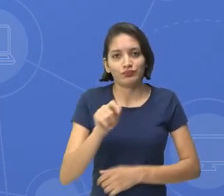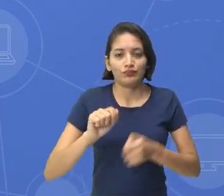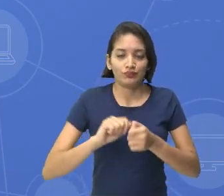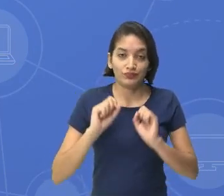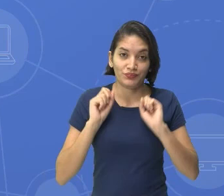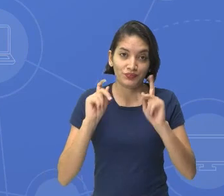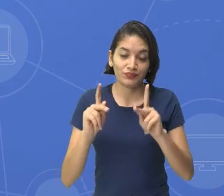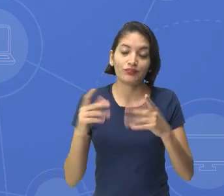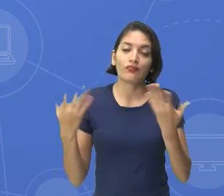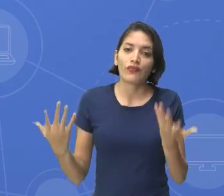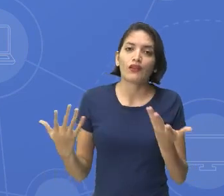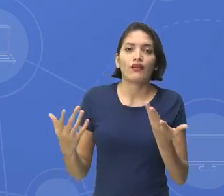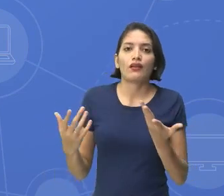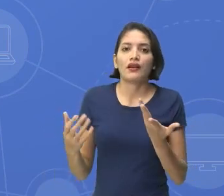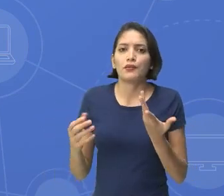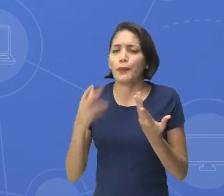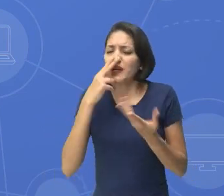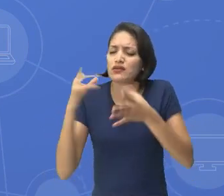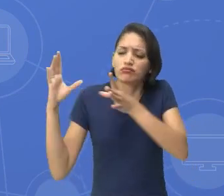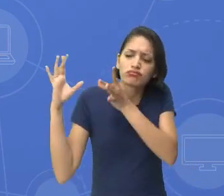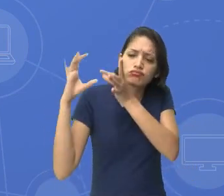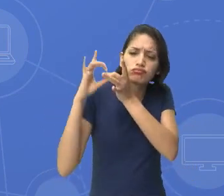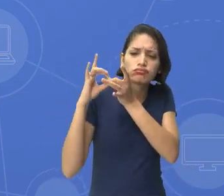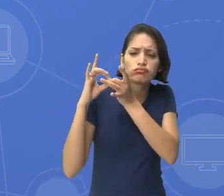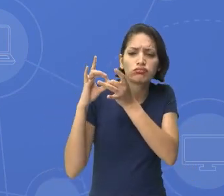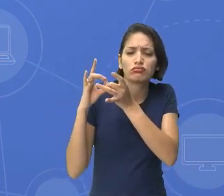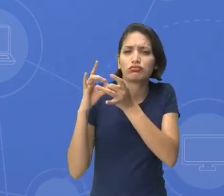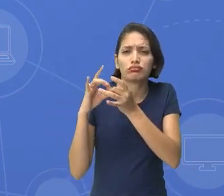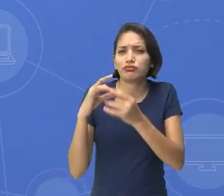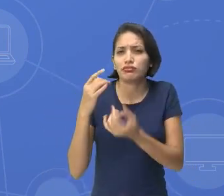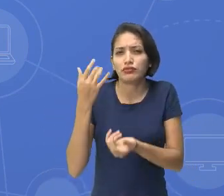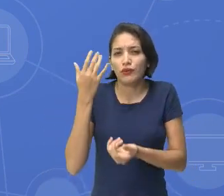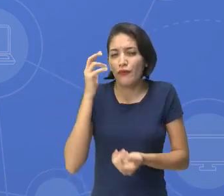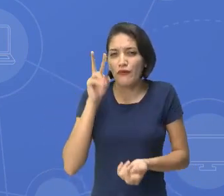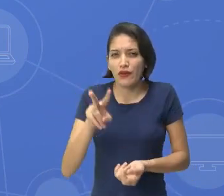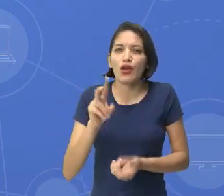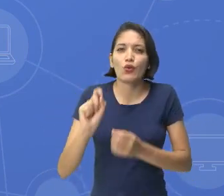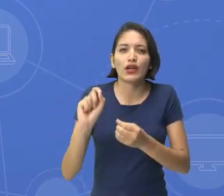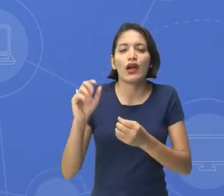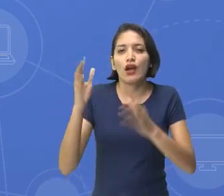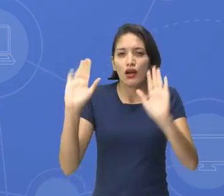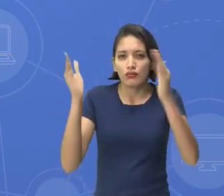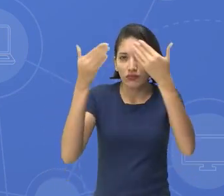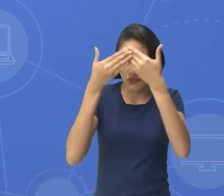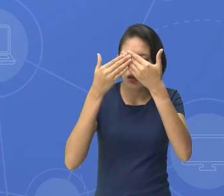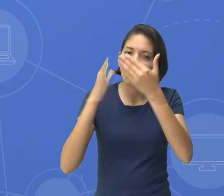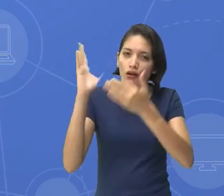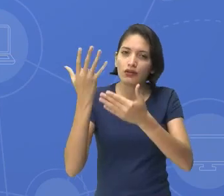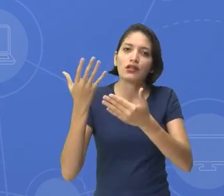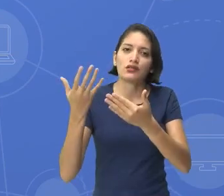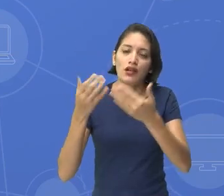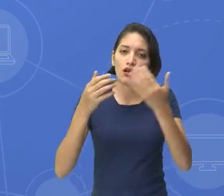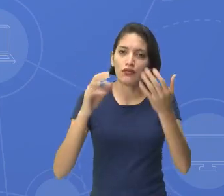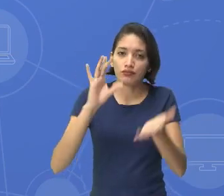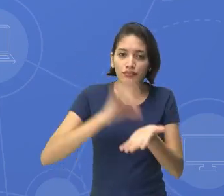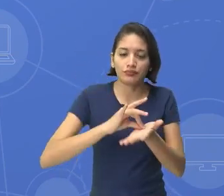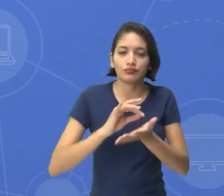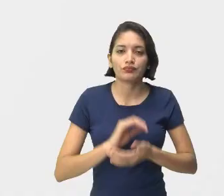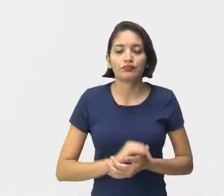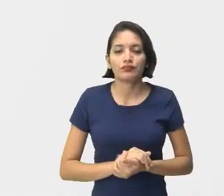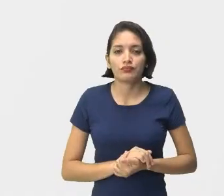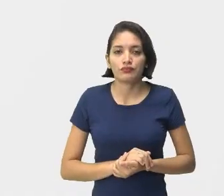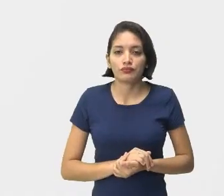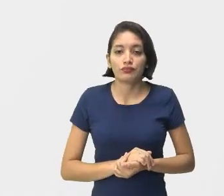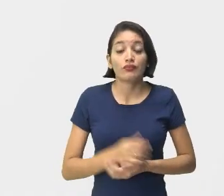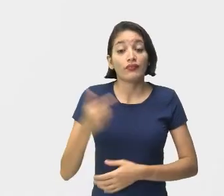fazer. E aí você se aliena diante da realidade. Então esse é um ponto. Questão 1. Questão 2.